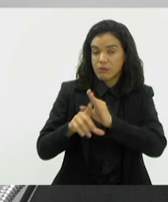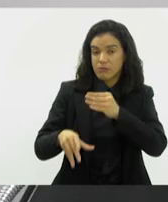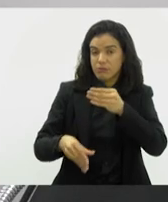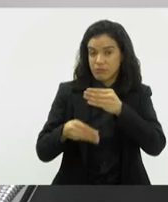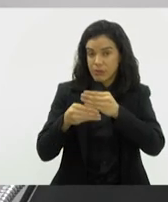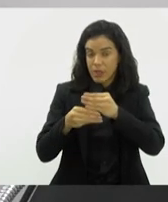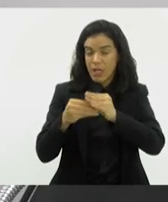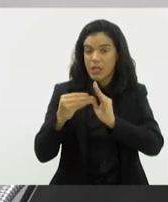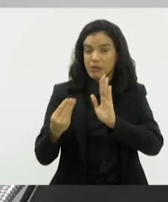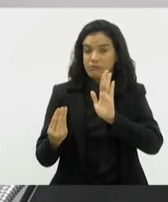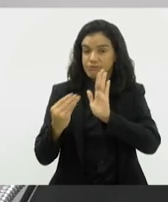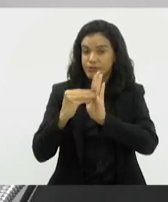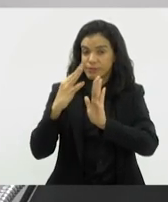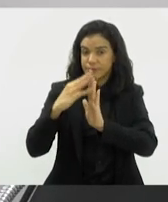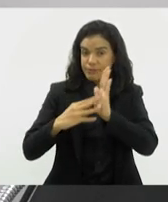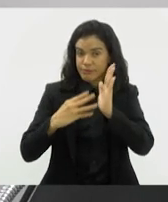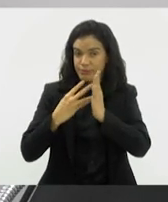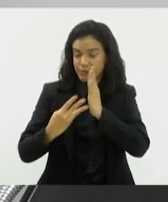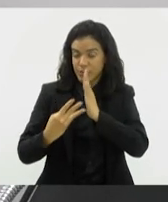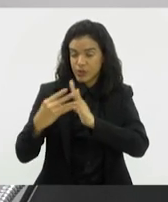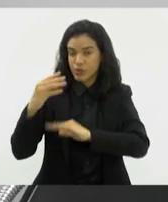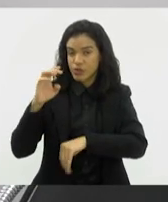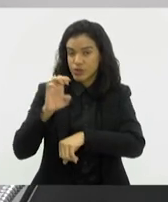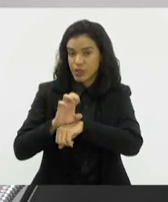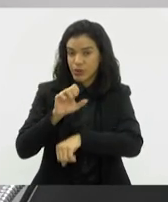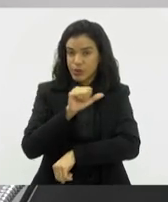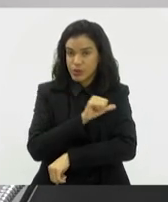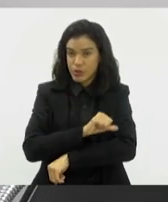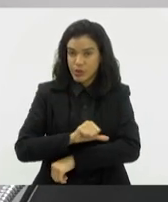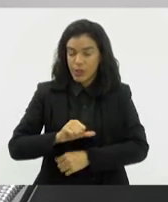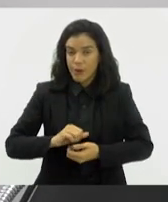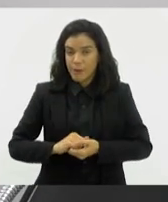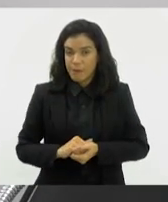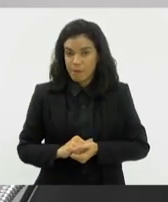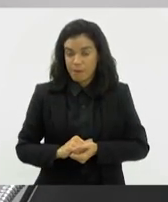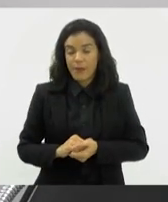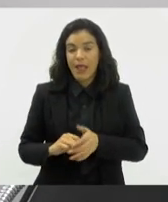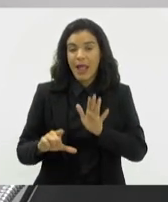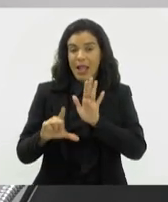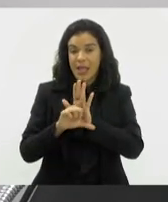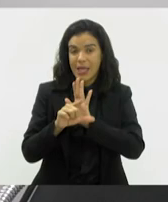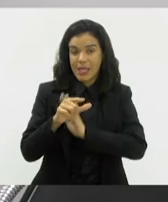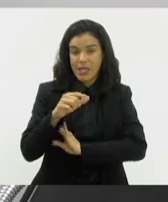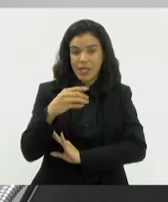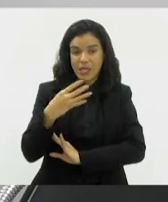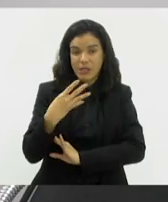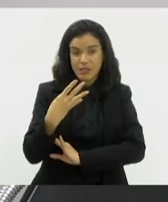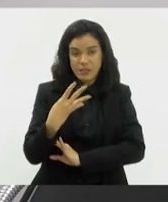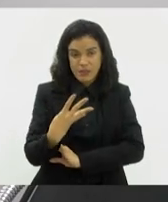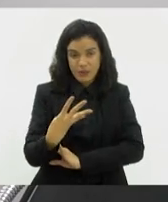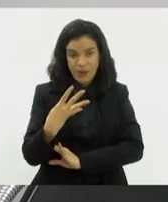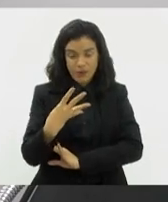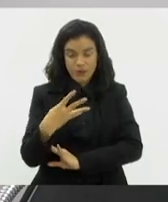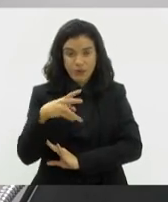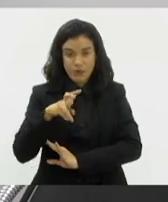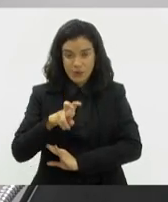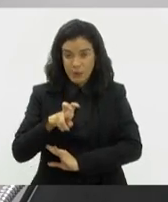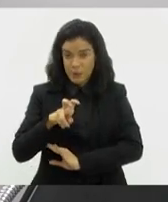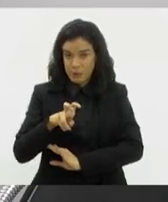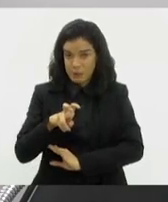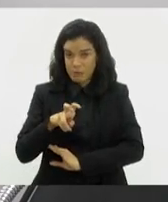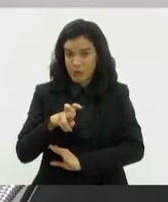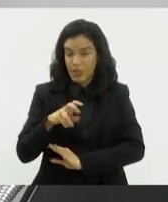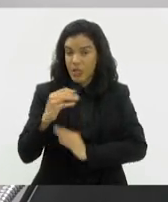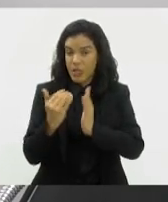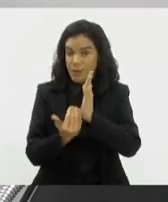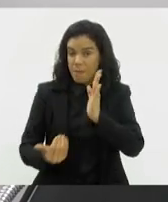datas comemorativas no calendário oficial do Estado do Rio de Janeiro, Lei Estadual 5645 de 2010, que